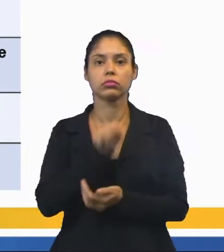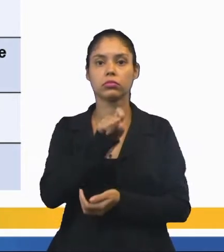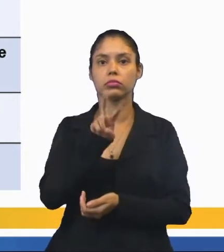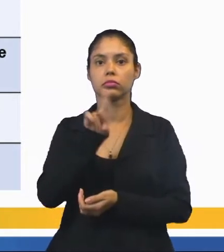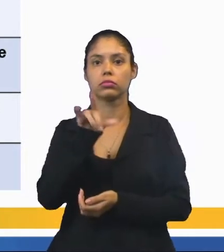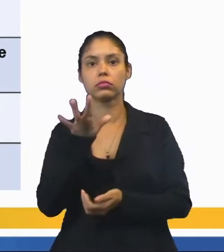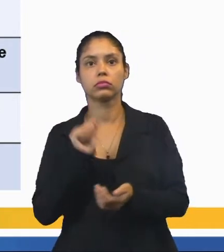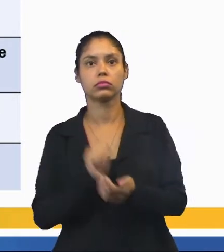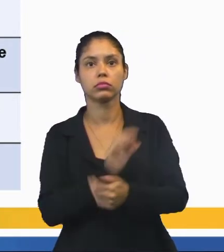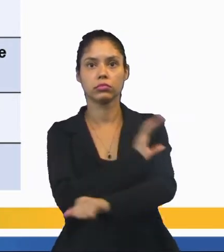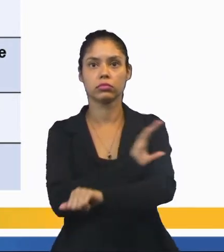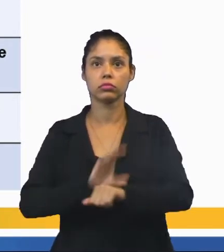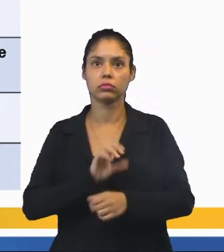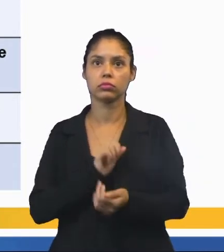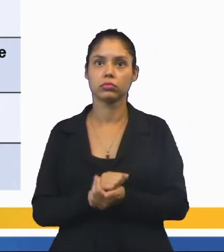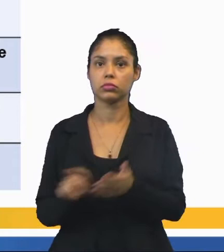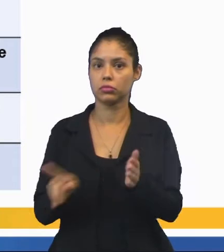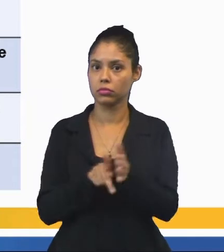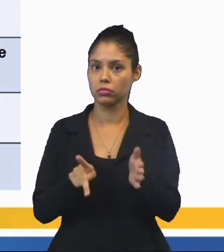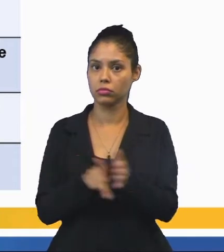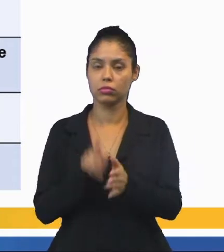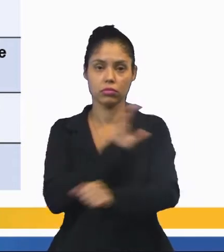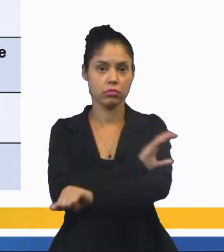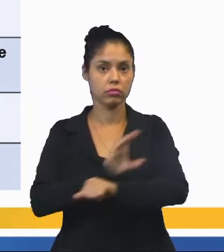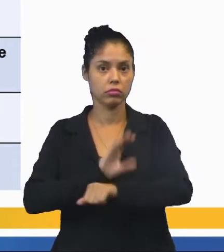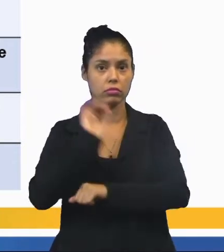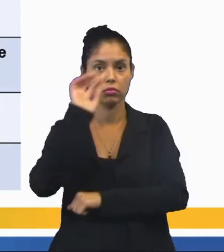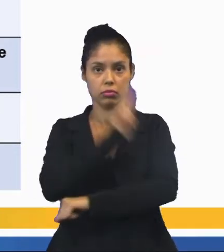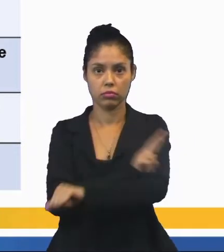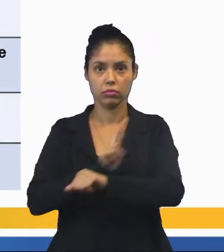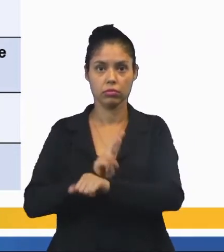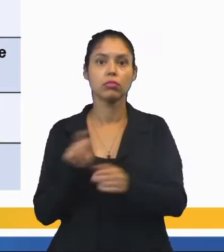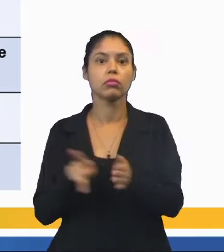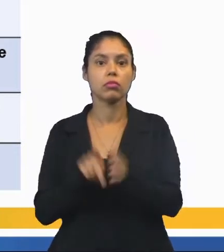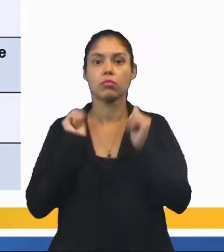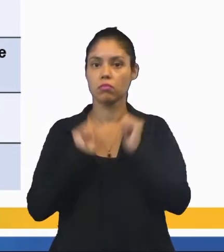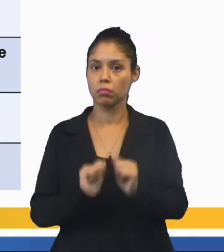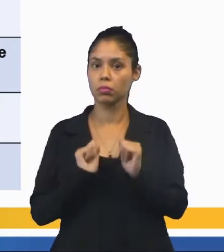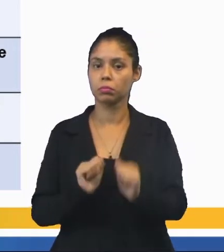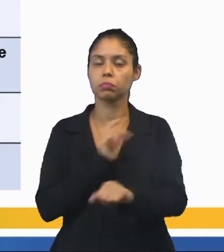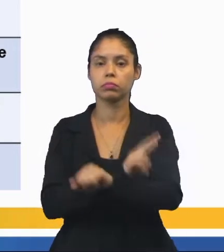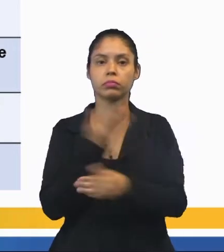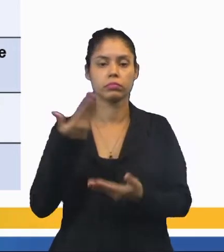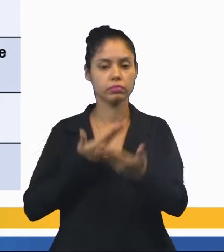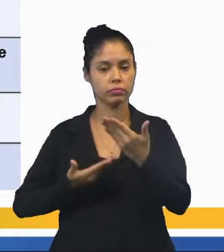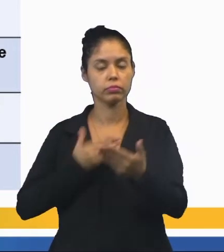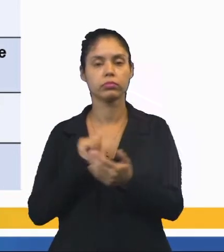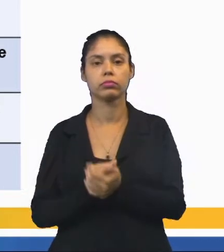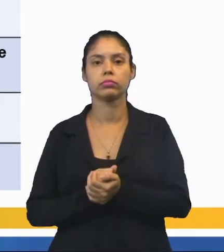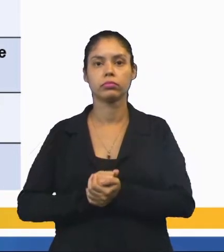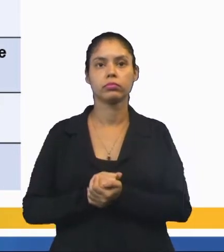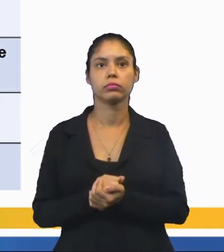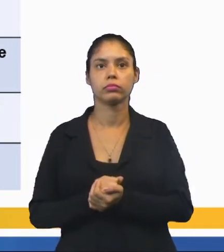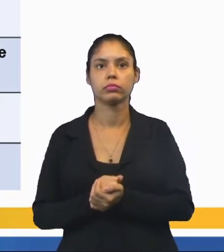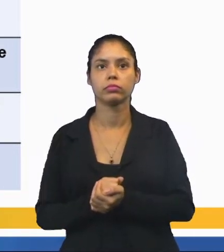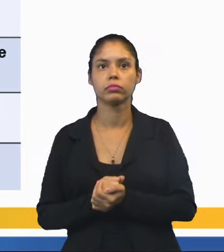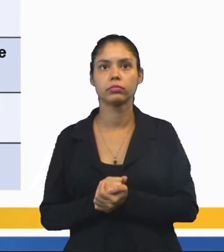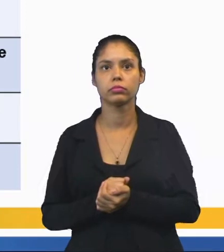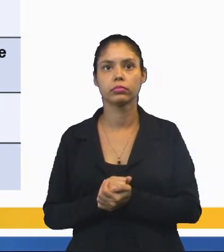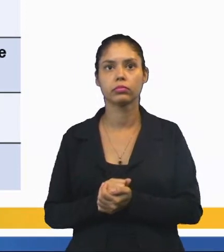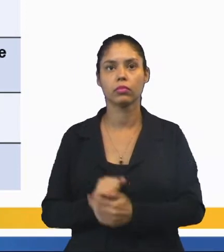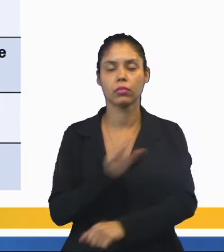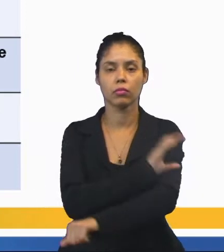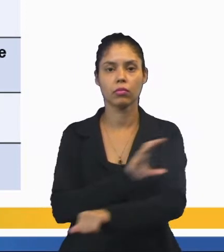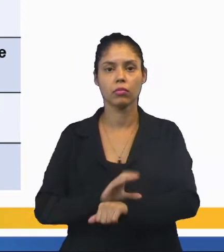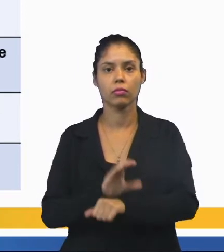tanta coisa na cultura secular que não é propriamente da cultura religiosa que a religião pode assimilar, não é? E a cultura